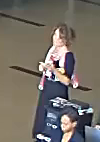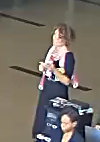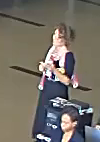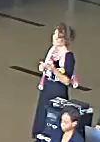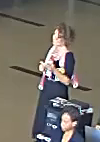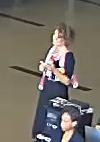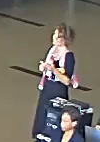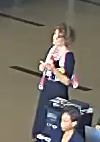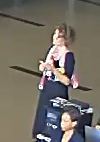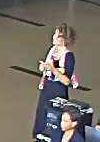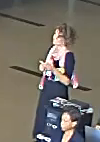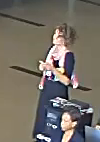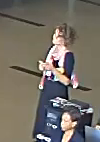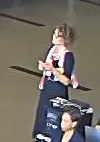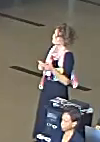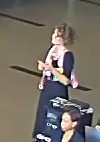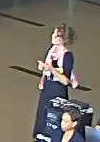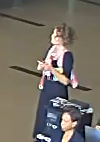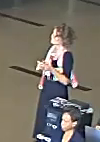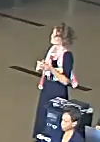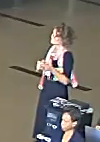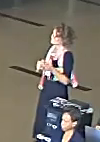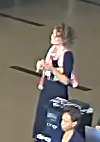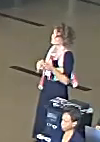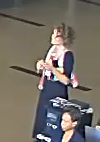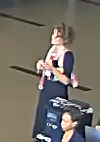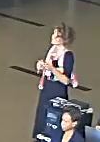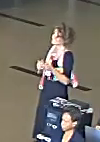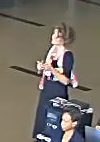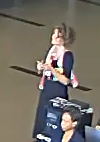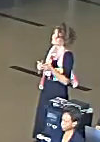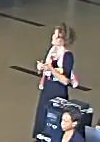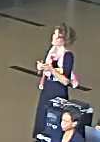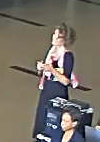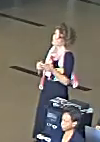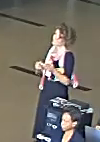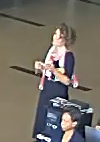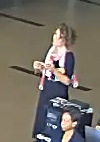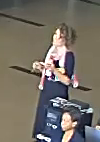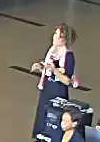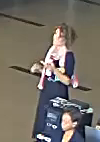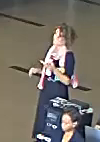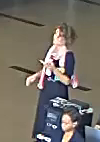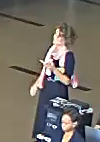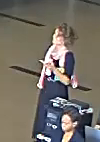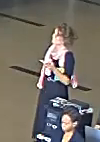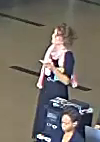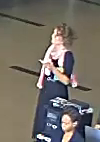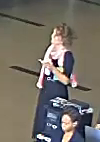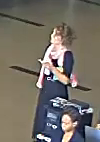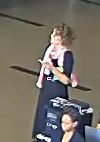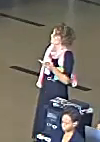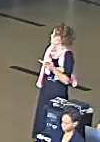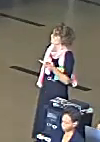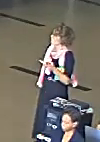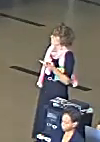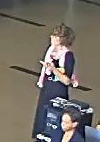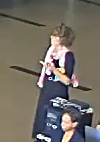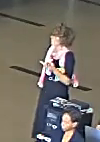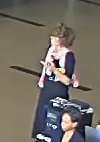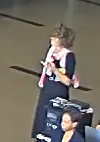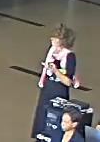marcar tempo quando abrirmos a fala pros participantes que também terão a oportunidade de fazer o uso da palavra então eu vou cronometrar